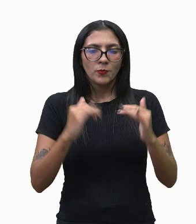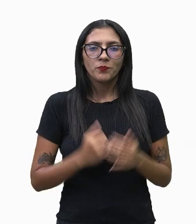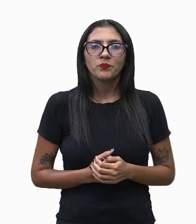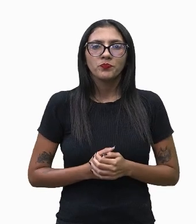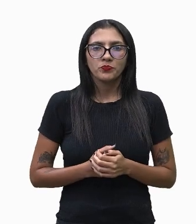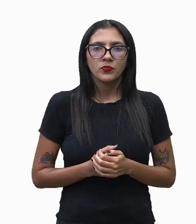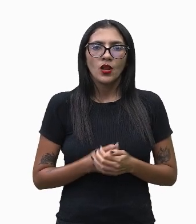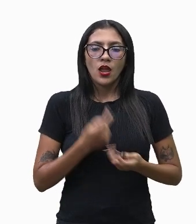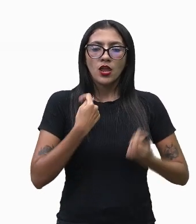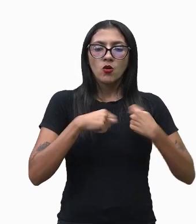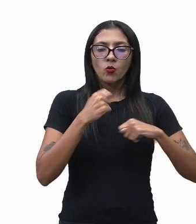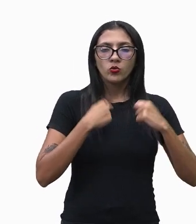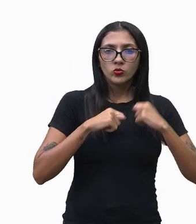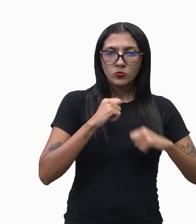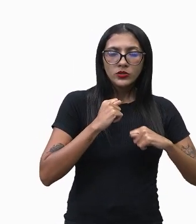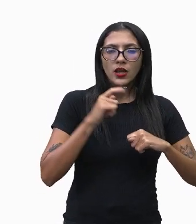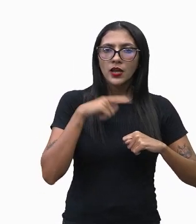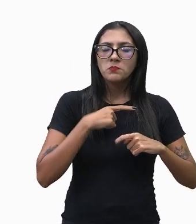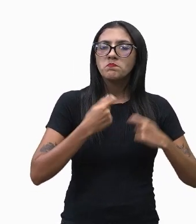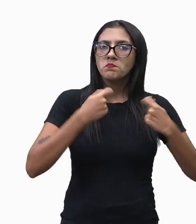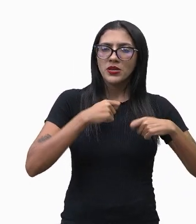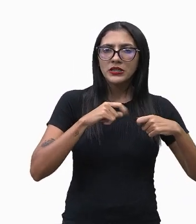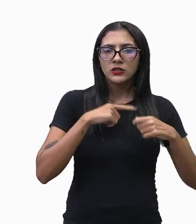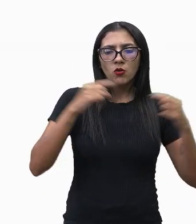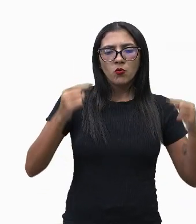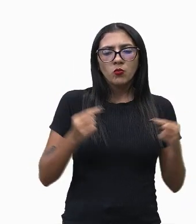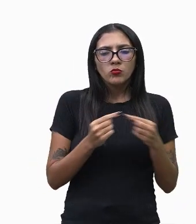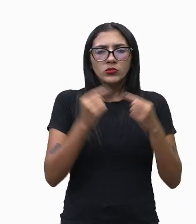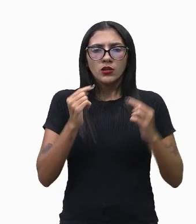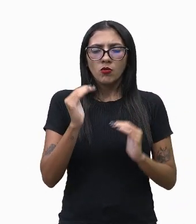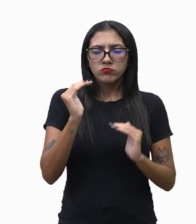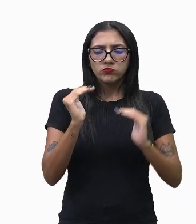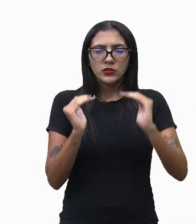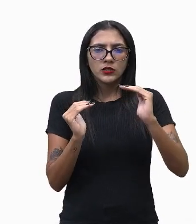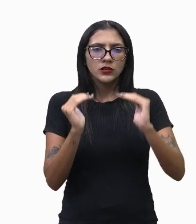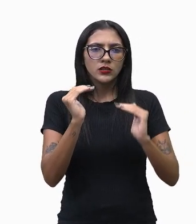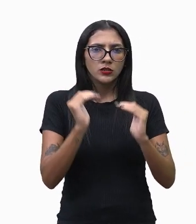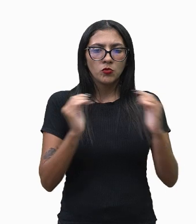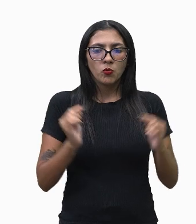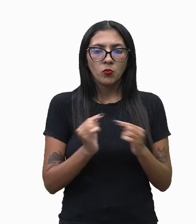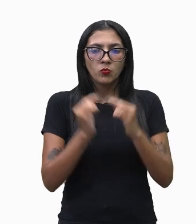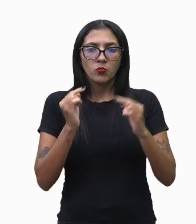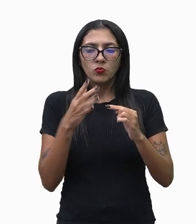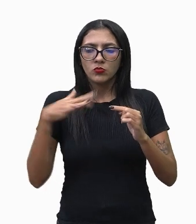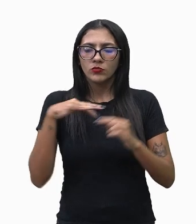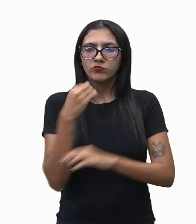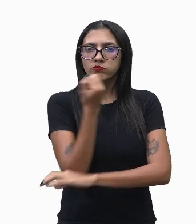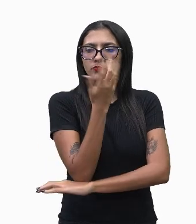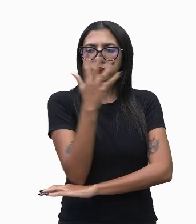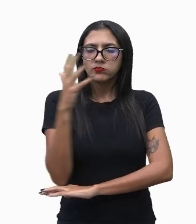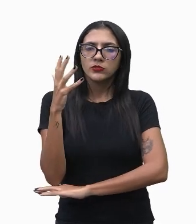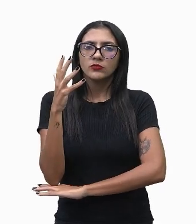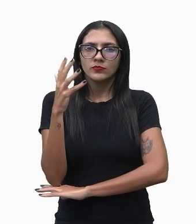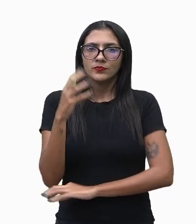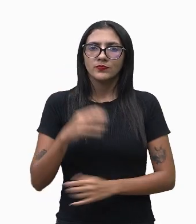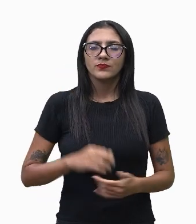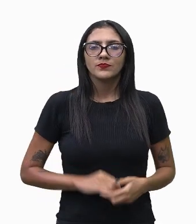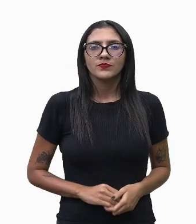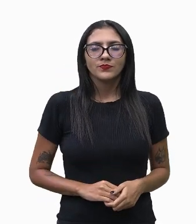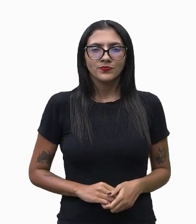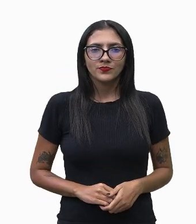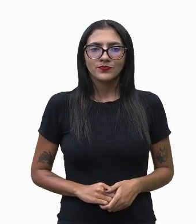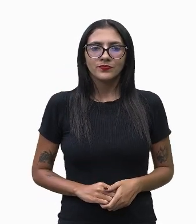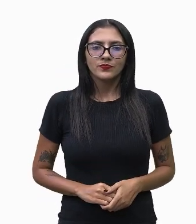ele precisa estar ali em equilíbrio, em harmonia, né, com o meio ambiente, buscando esse equilíbrio.